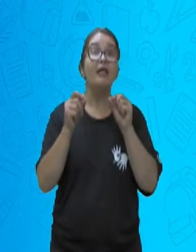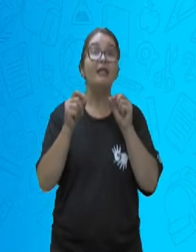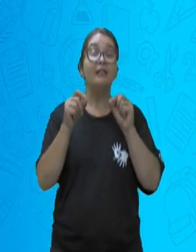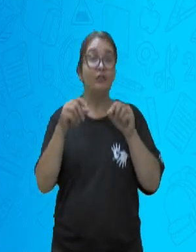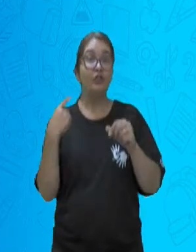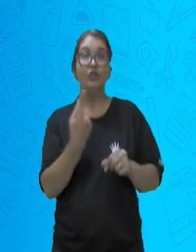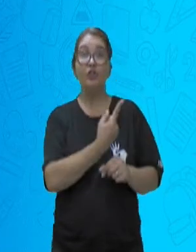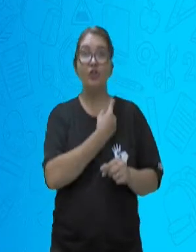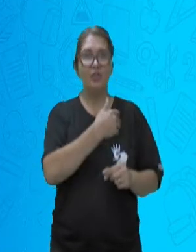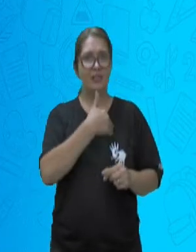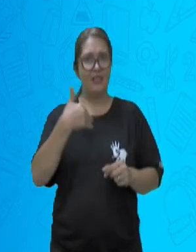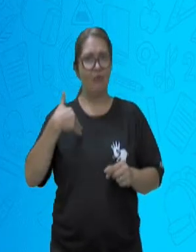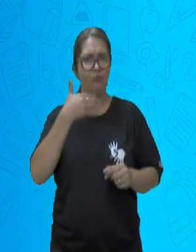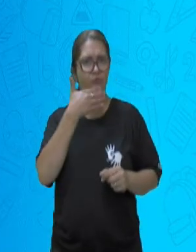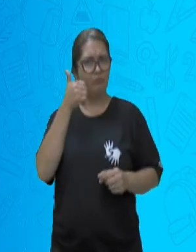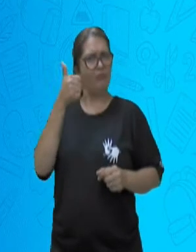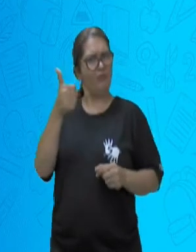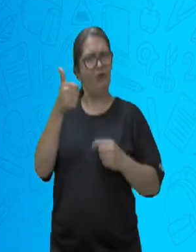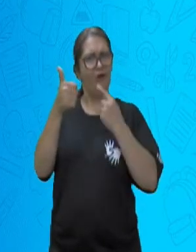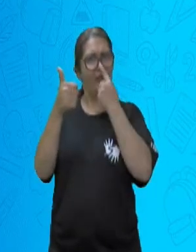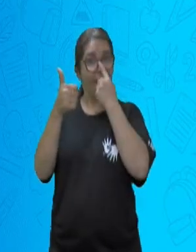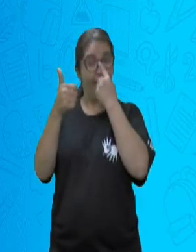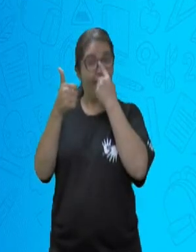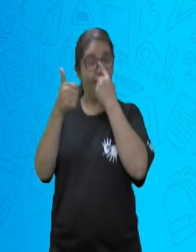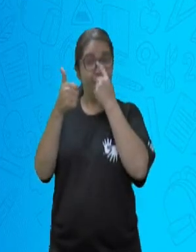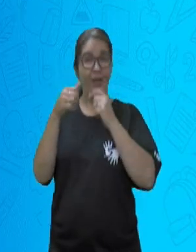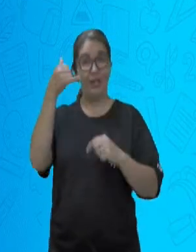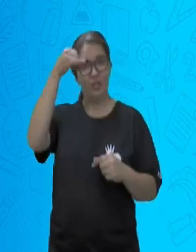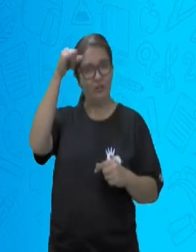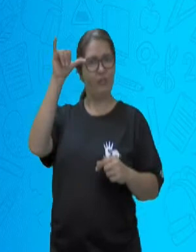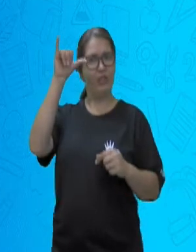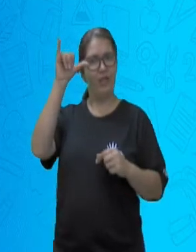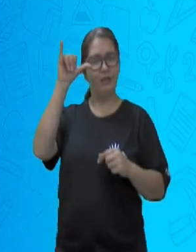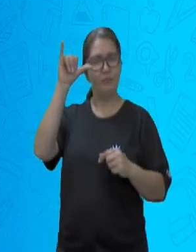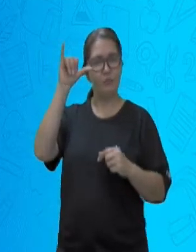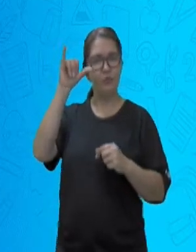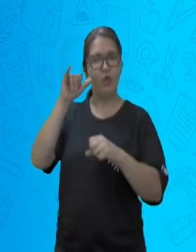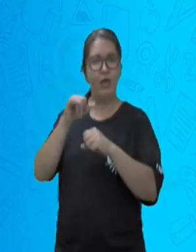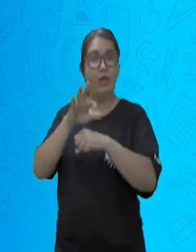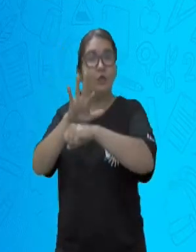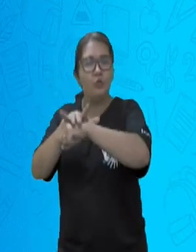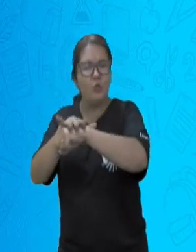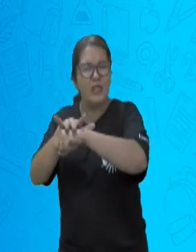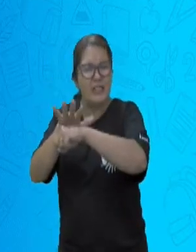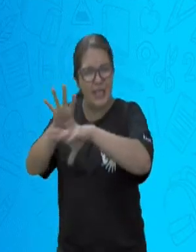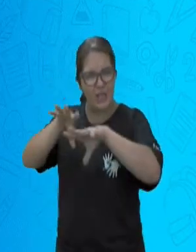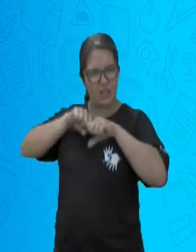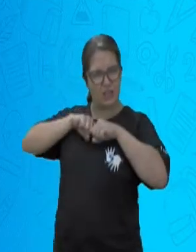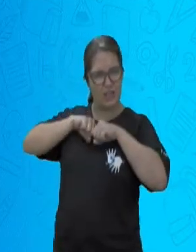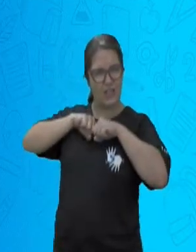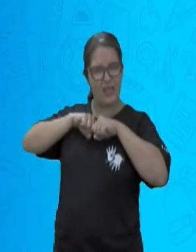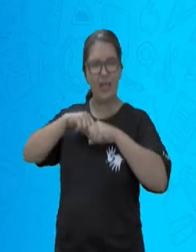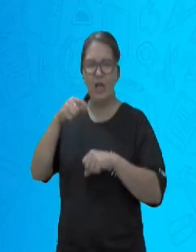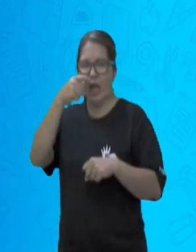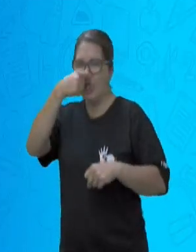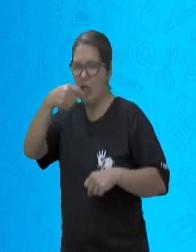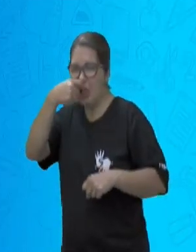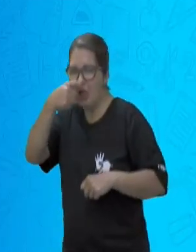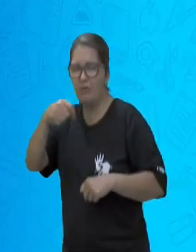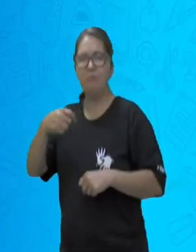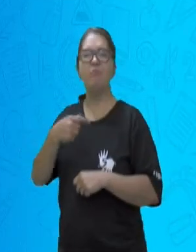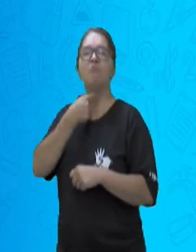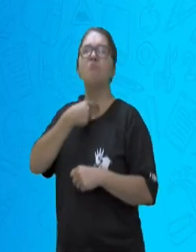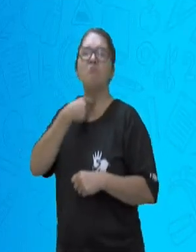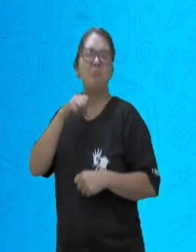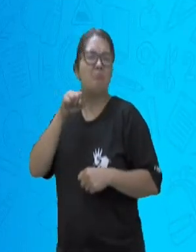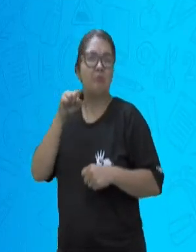e resfriados. Fazem parte desse grupo as frutas, os legumes, os